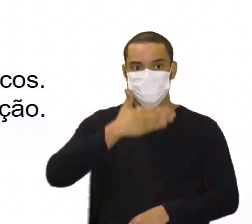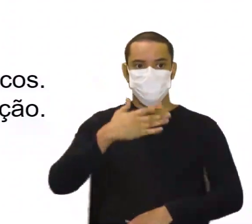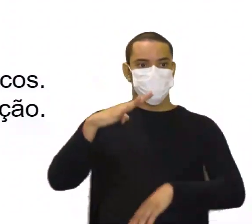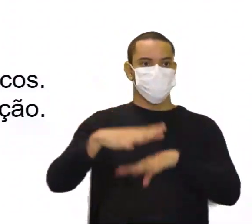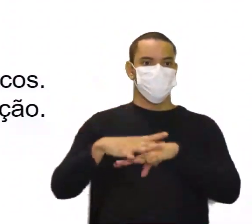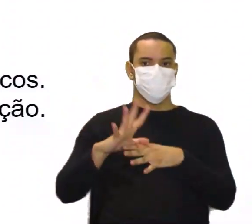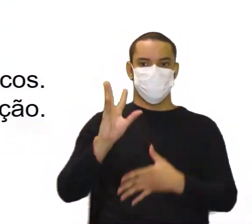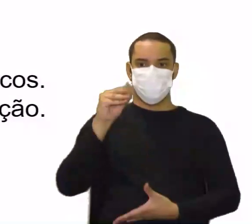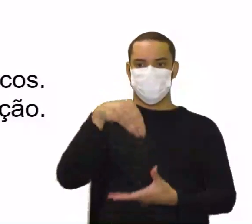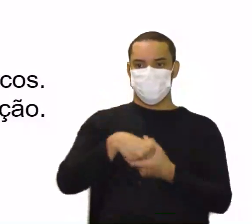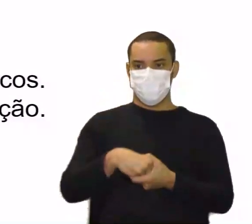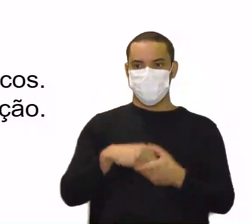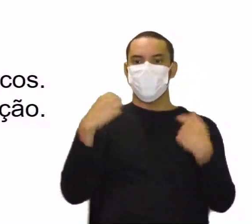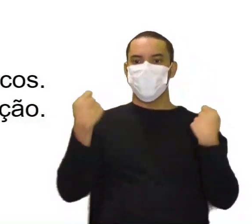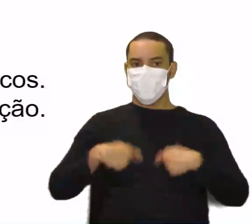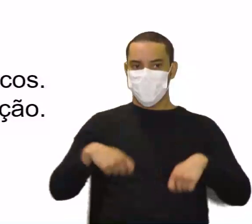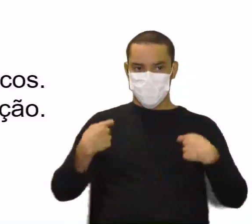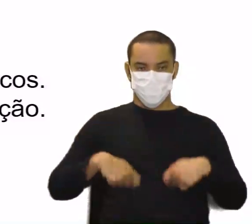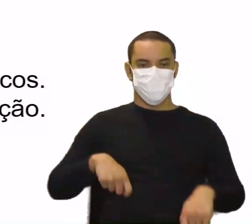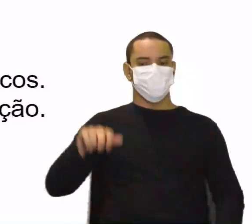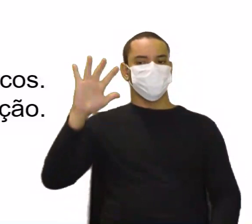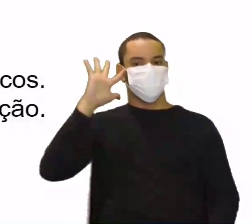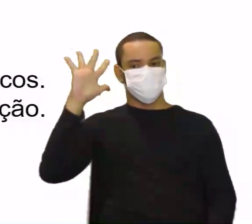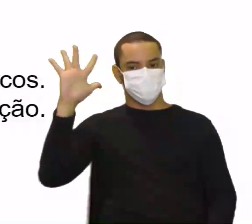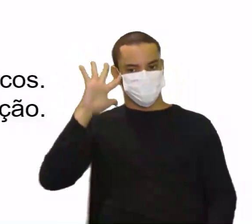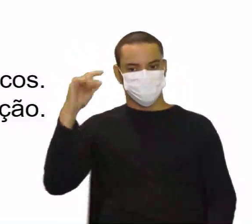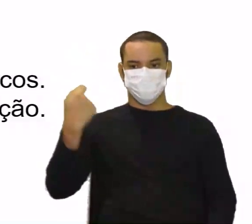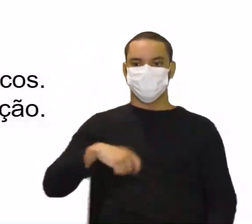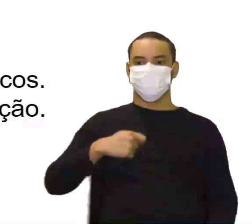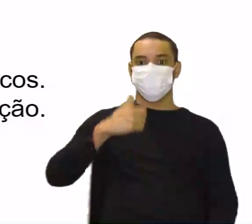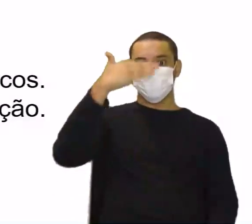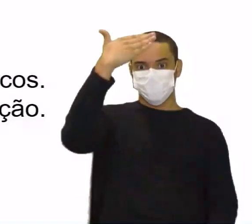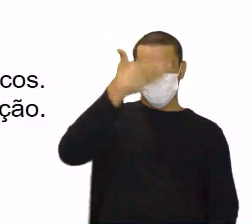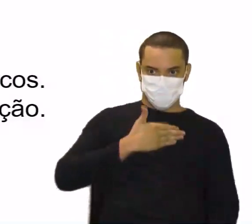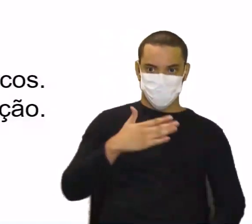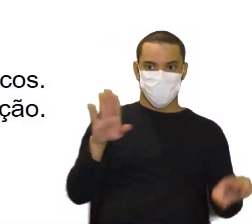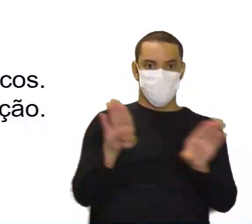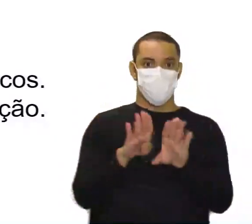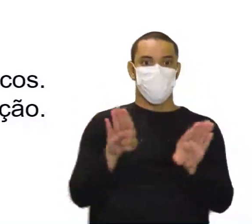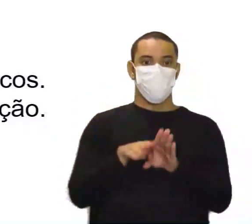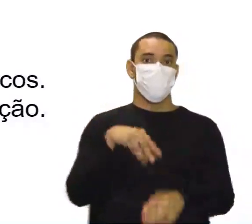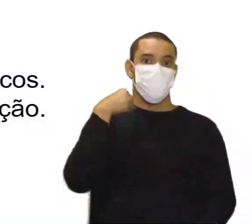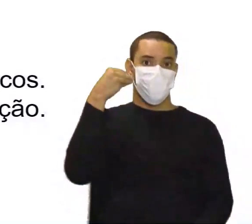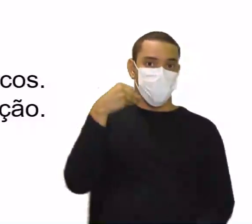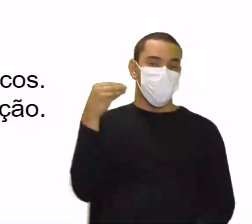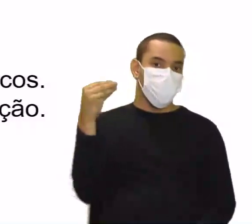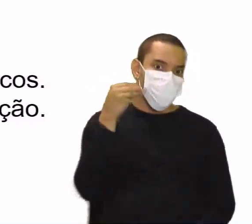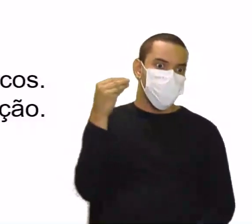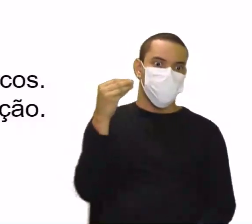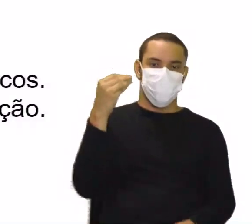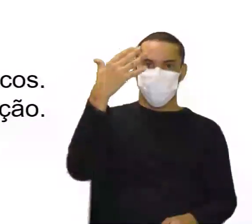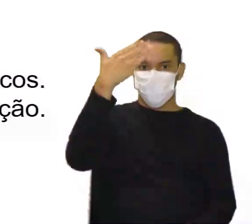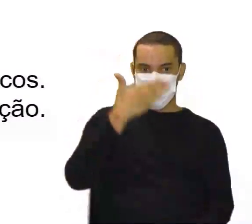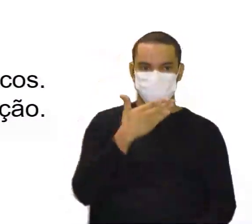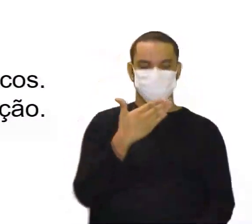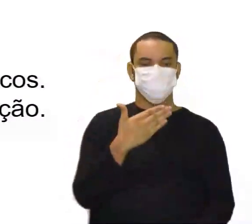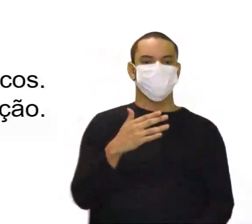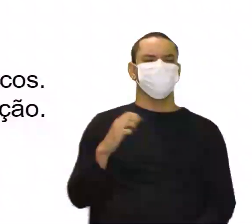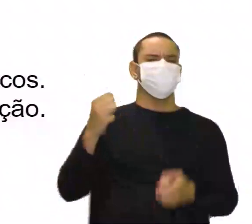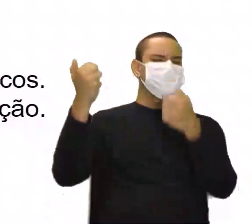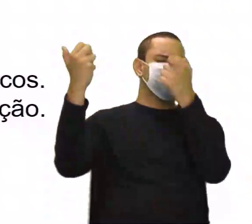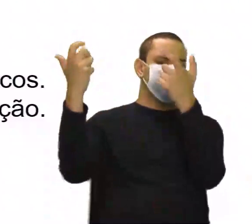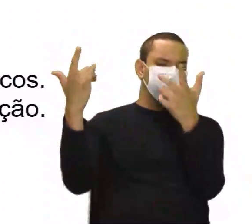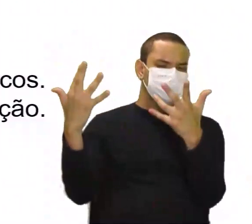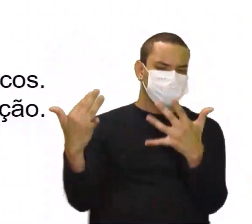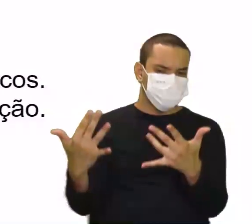matemática. Tem que ter a teoria, tem que ter a comprovação matemática e tem que ter a experimentação. O aspecto a ser